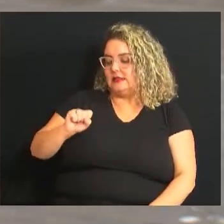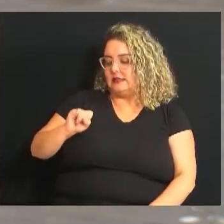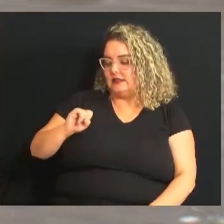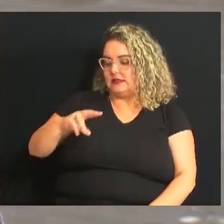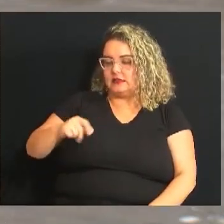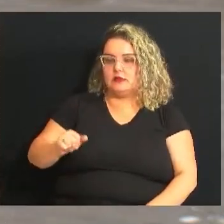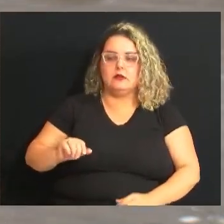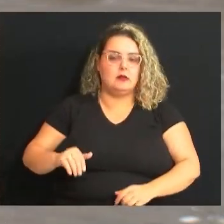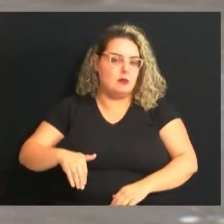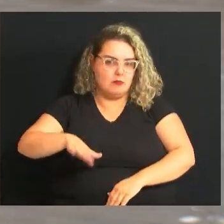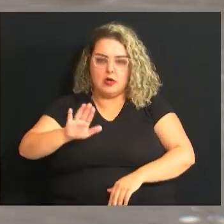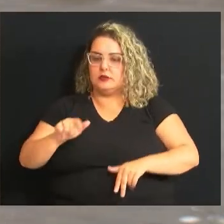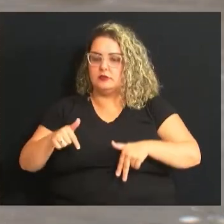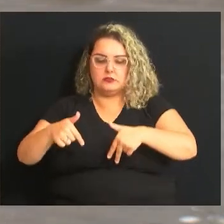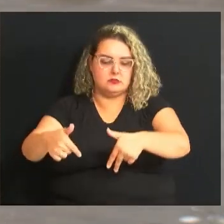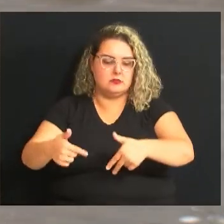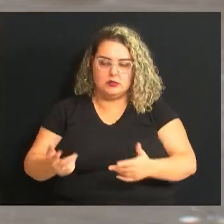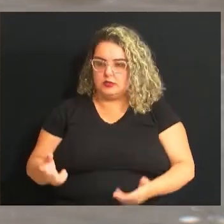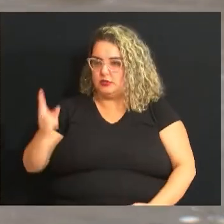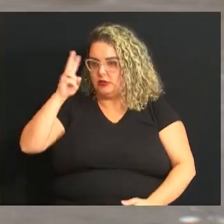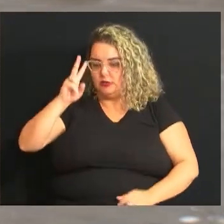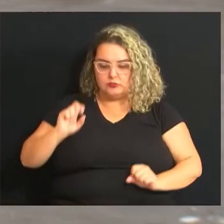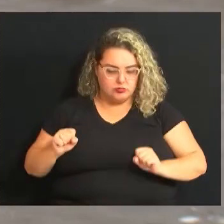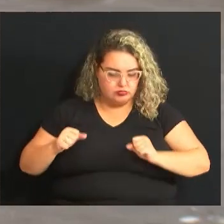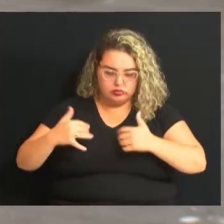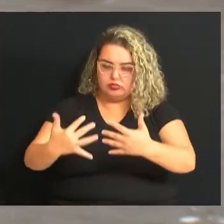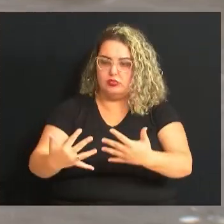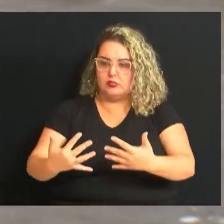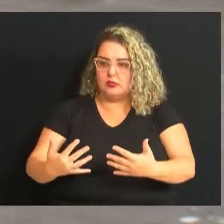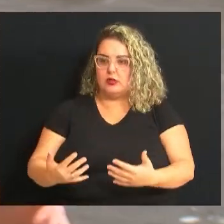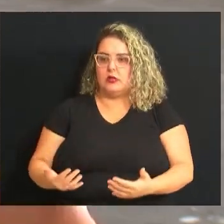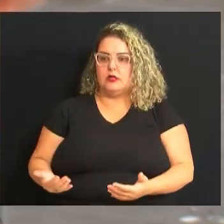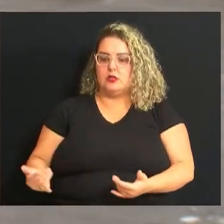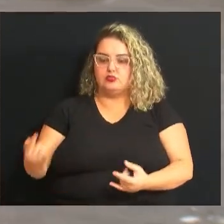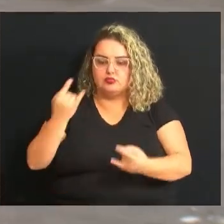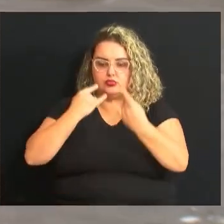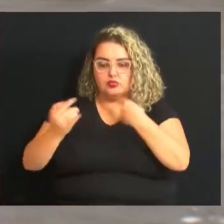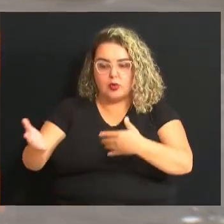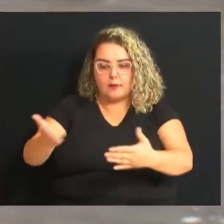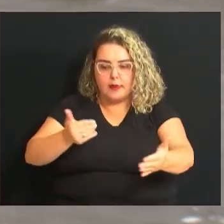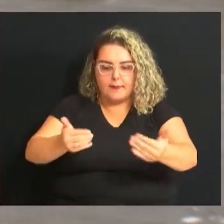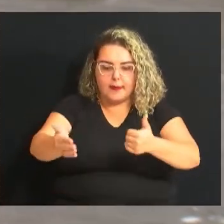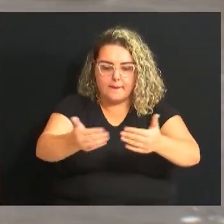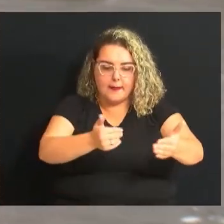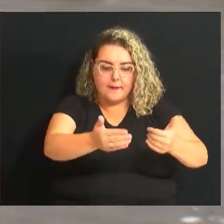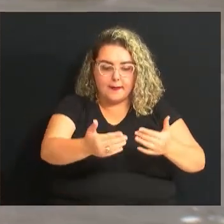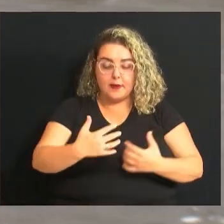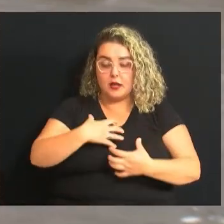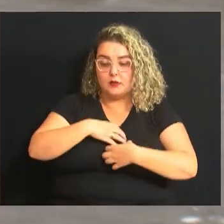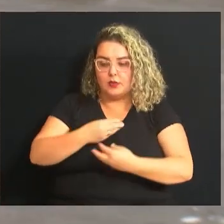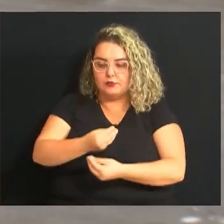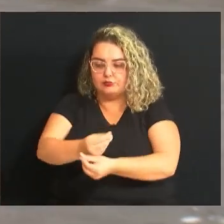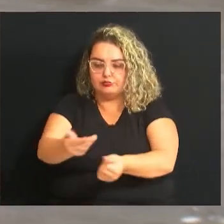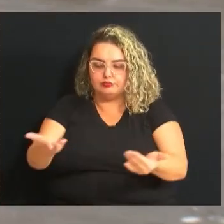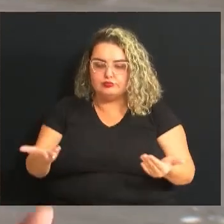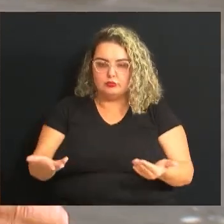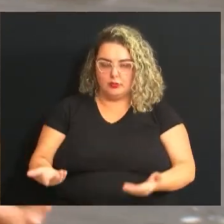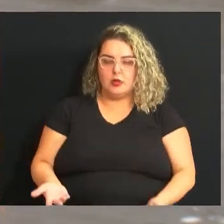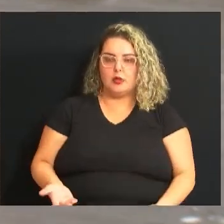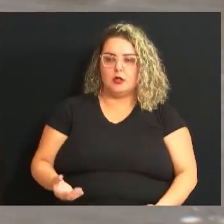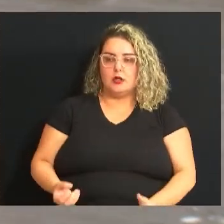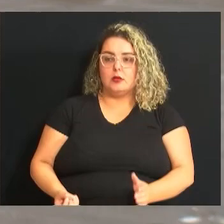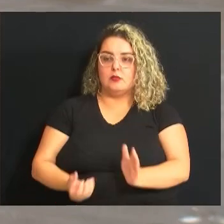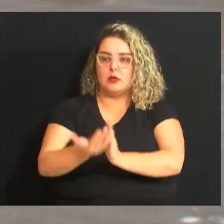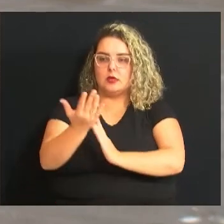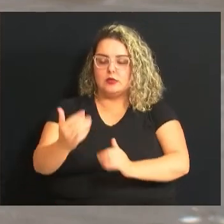portanto, os militantes, os lutadores históricos da causa do combate ao racismo. Ela atrai, ela puxa, ela sensibiliza e